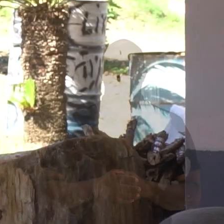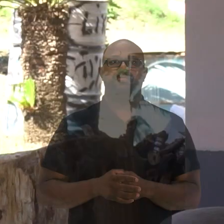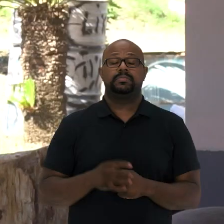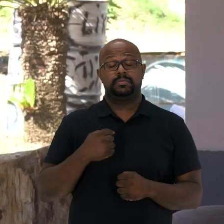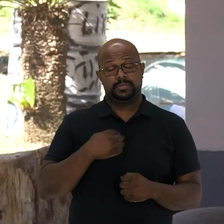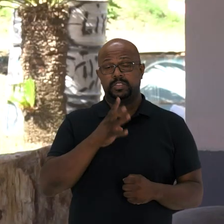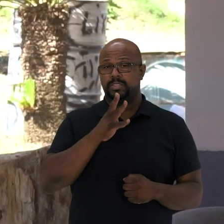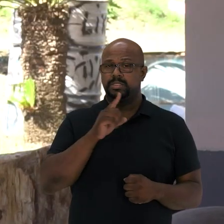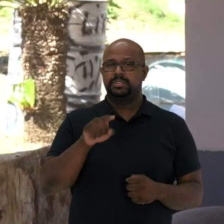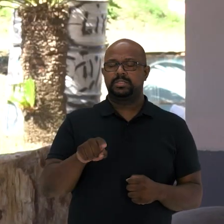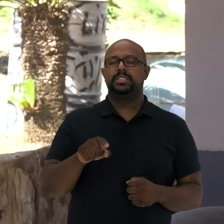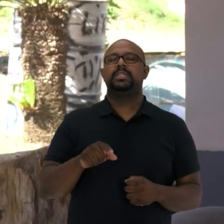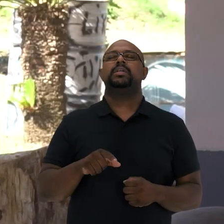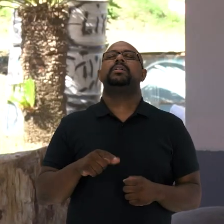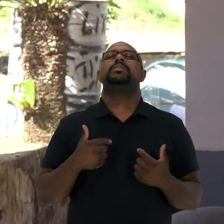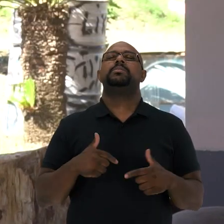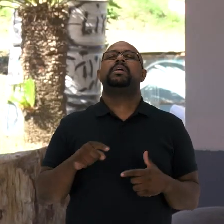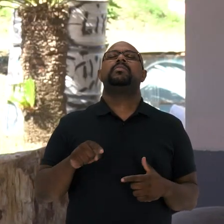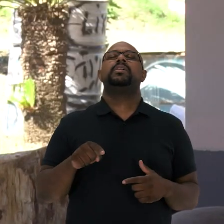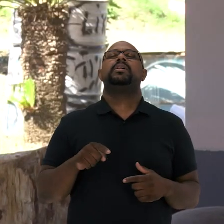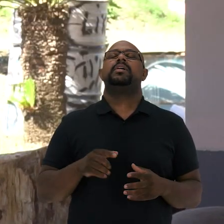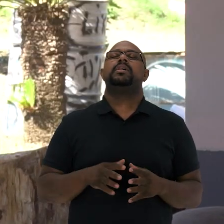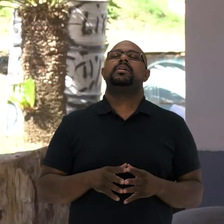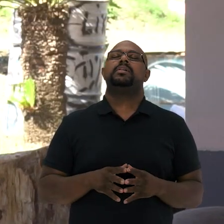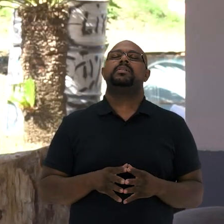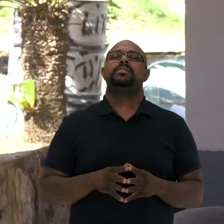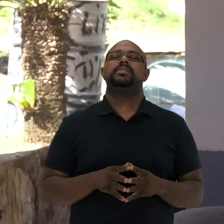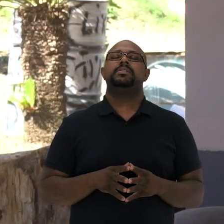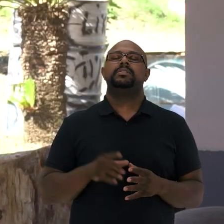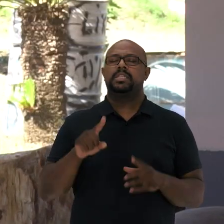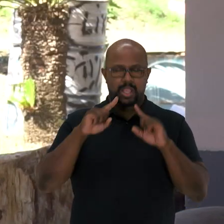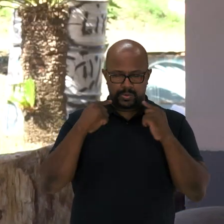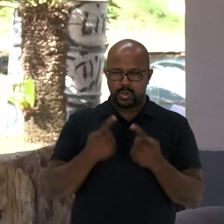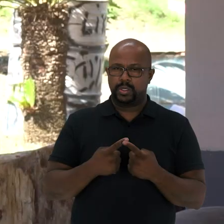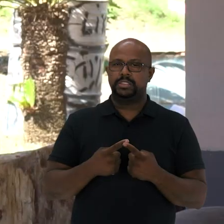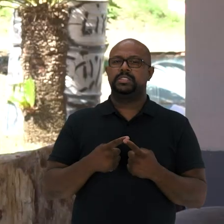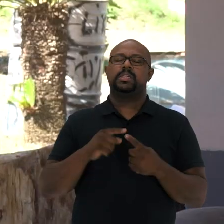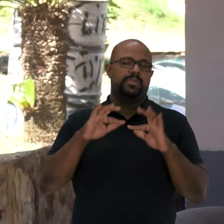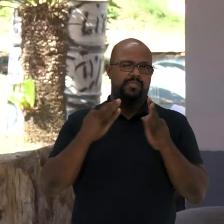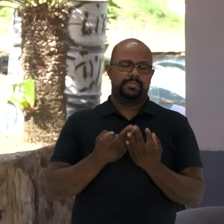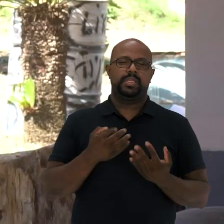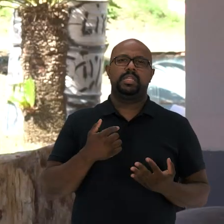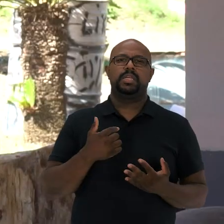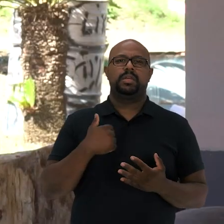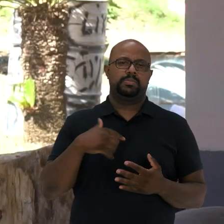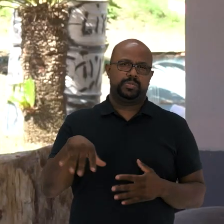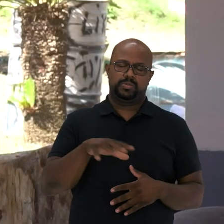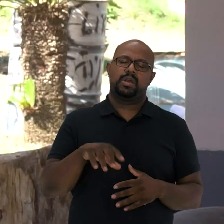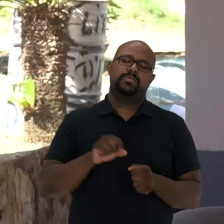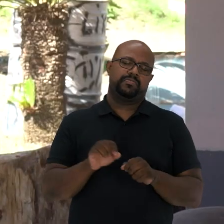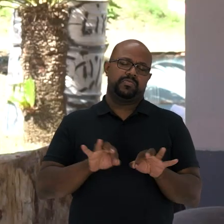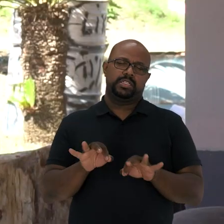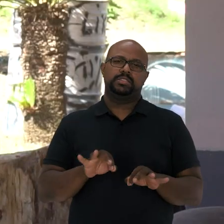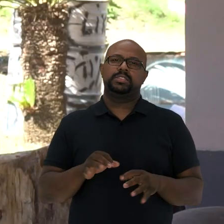Eu conheci o Ida, que eu chamava vindo em reuniões que a minha família, que o meu